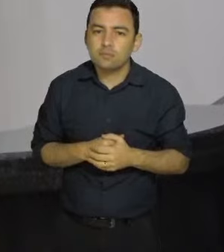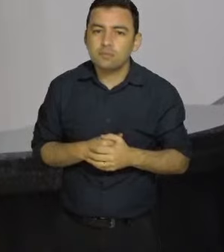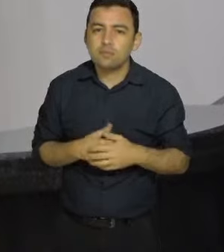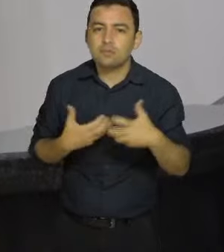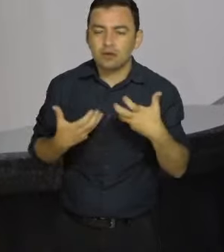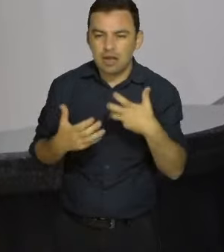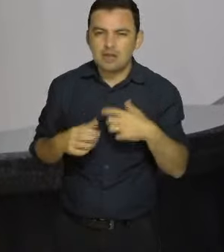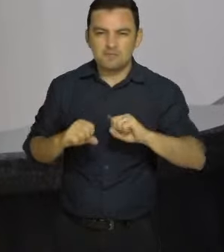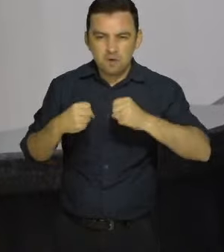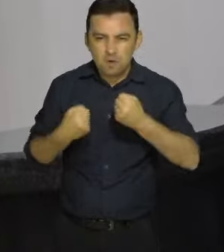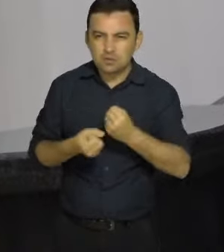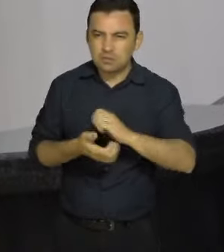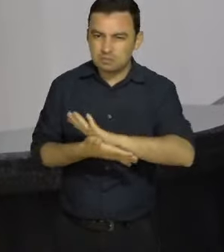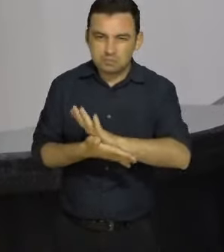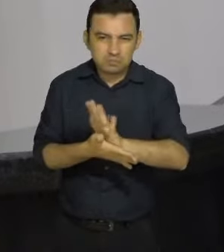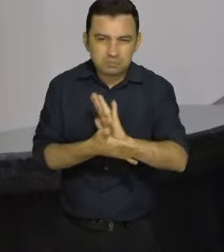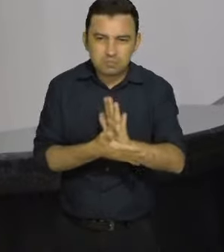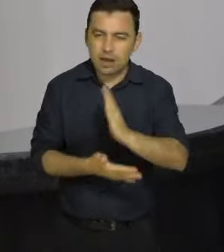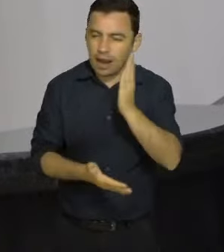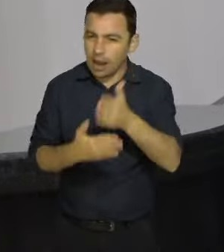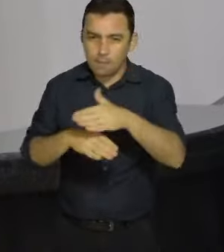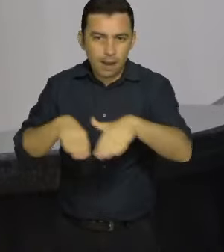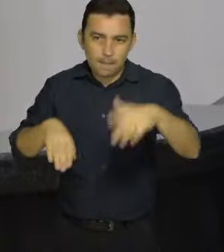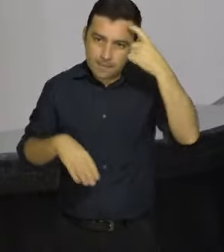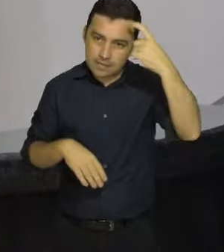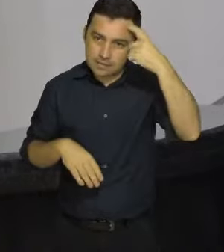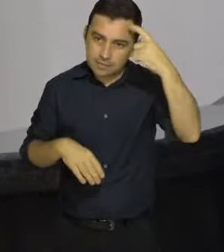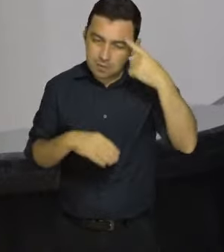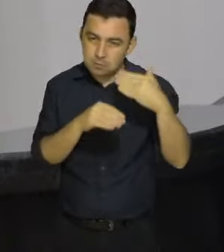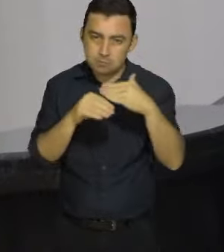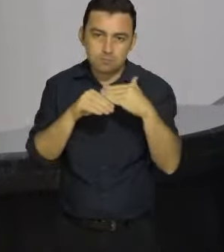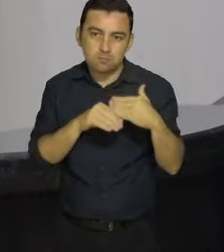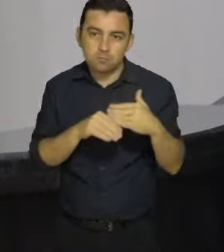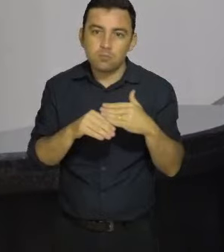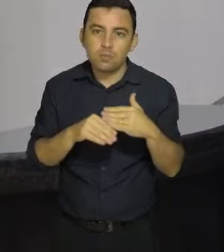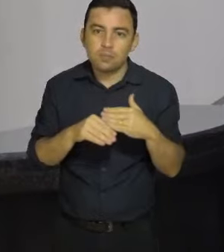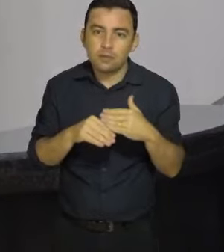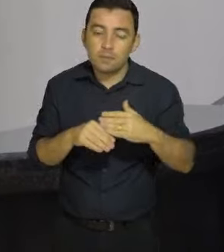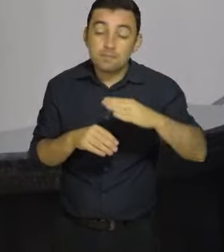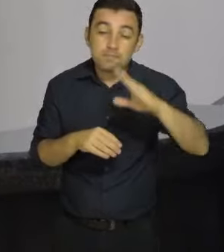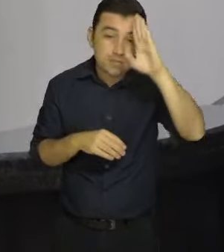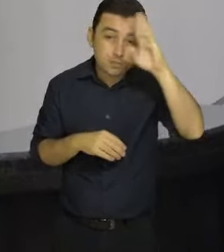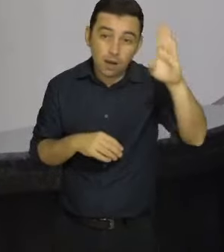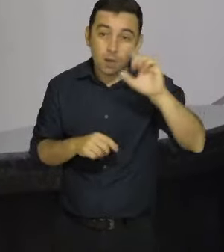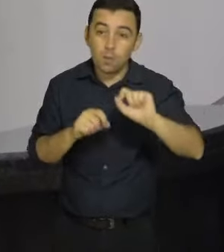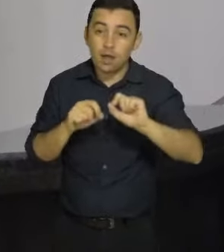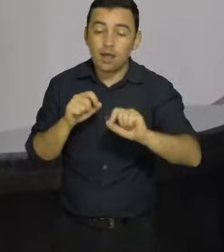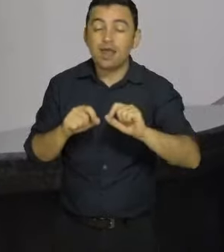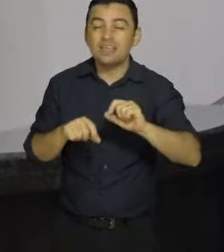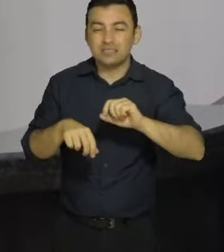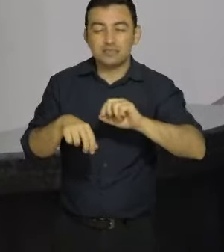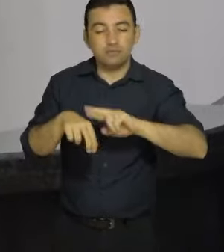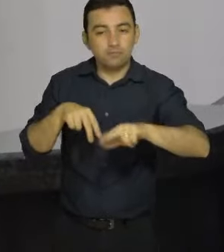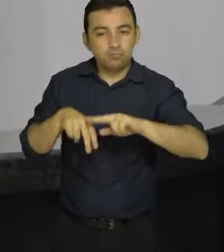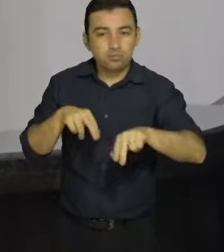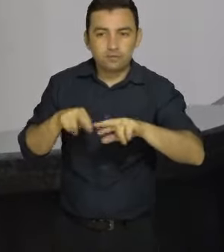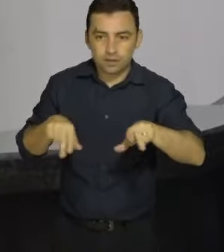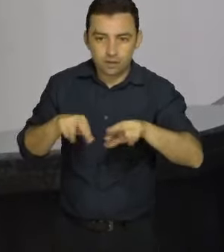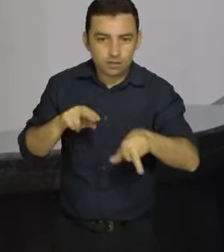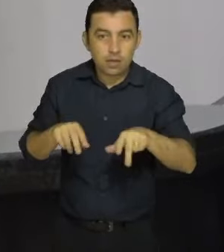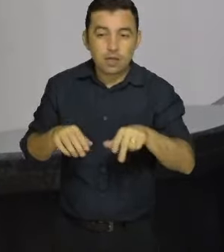empenhada na eliminação de todo e qualquer pensamento contra-hegemônico, sobretudo quando se trata de diversidade de gênero, promoção